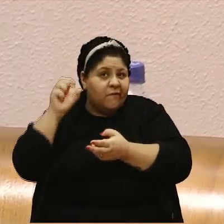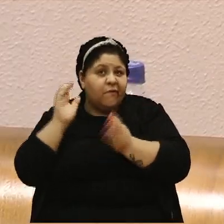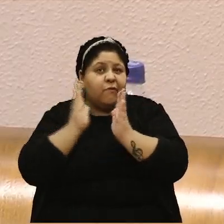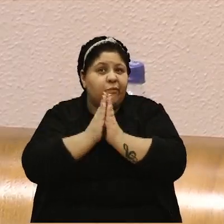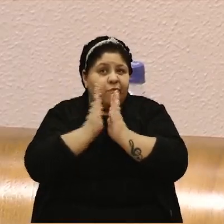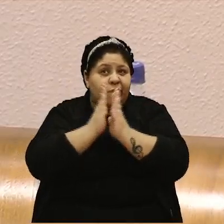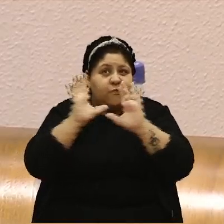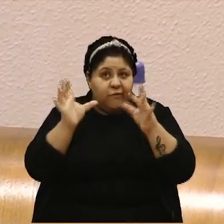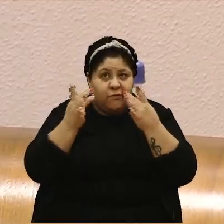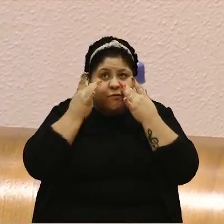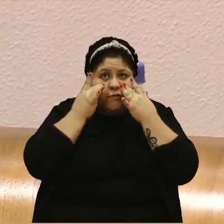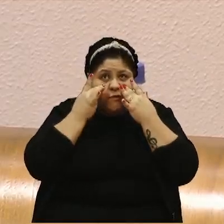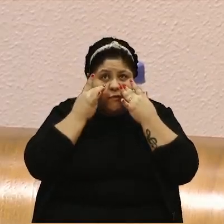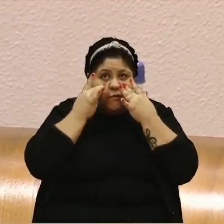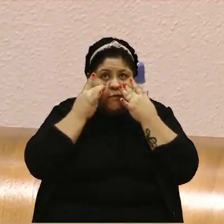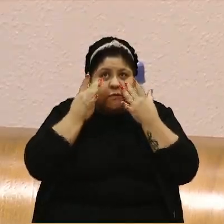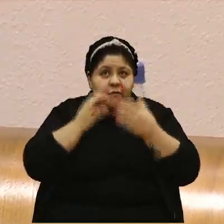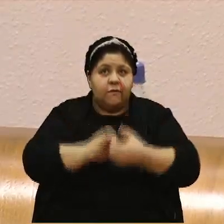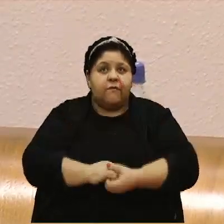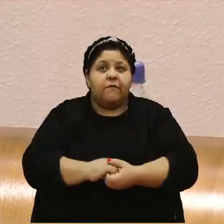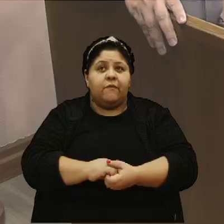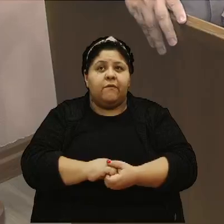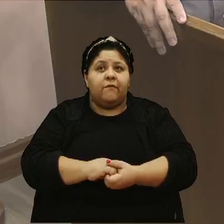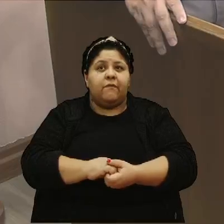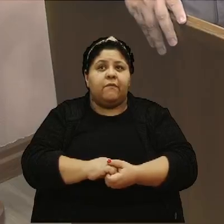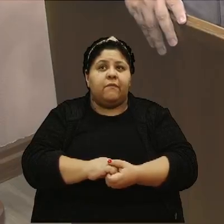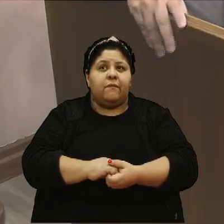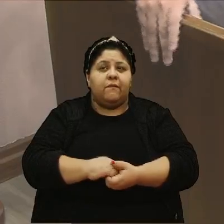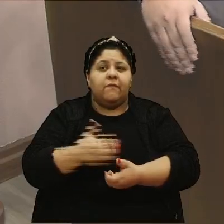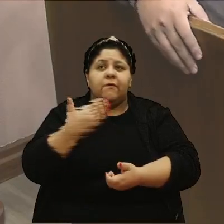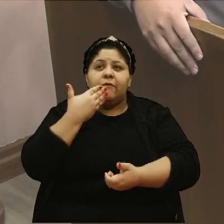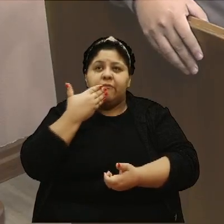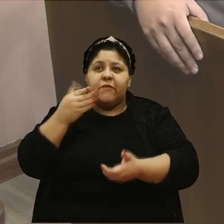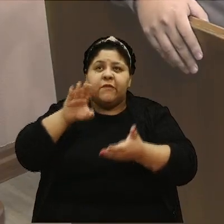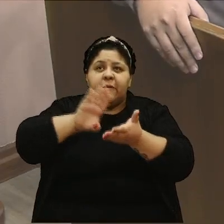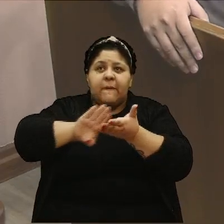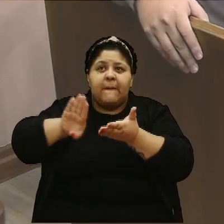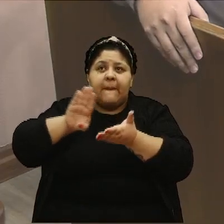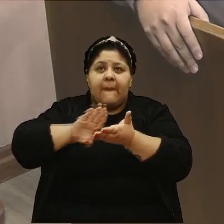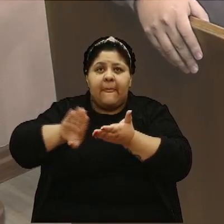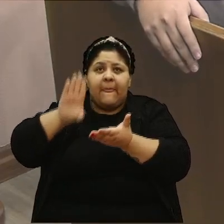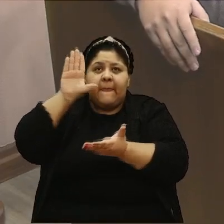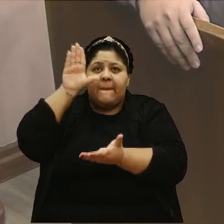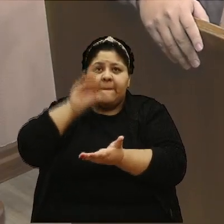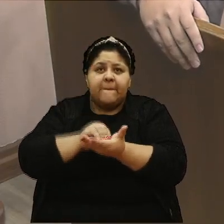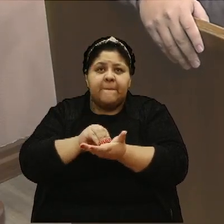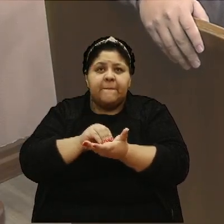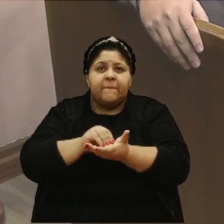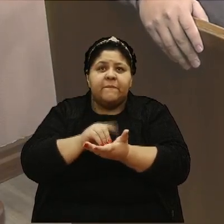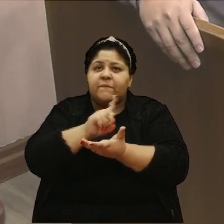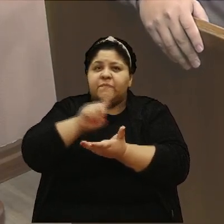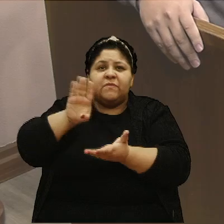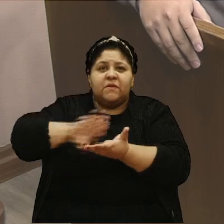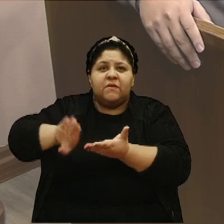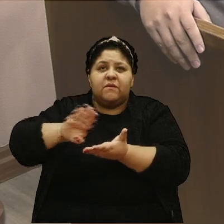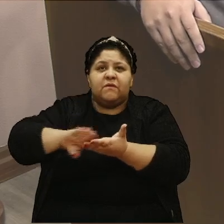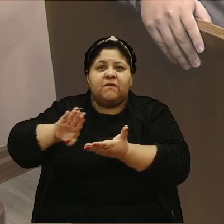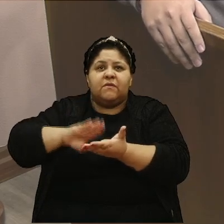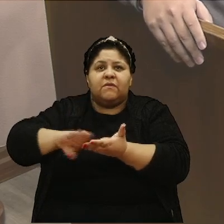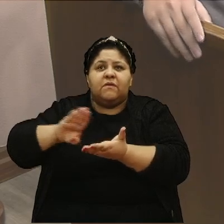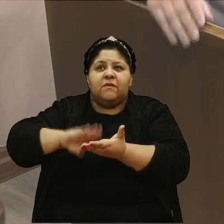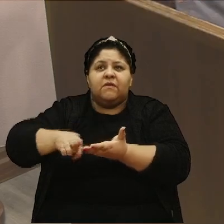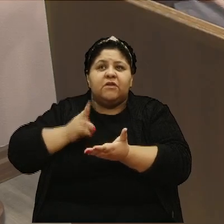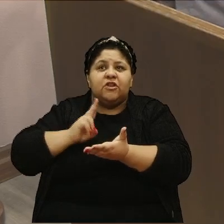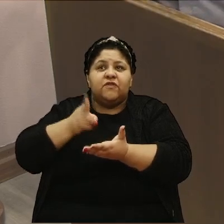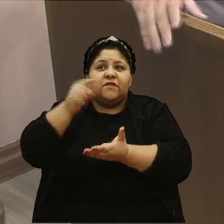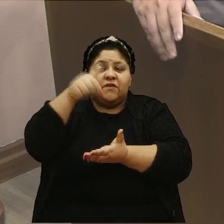preste mais atenção da próxima vez, vereador Daniel. A senhora solicita que ele retire dos anais? Retire dos anais, por favor. O senhor retira, vereador? Não, porque eu falei que se ela tivesse ficado